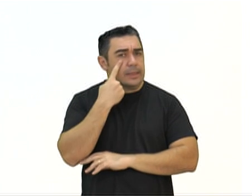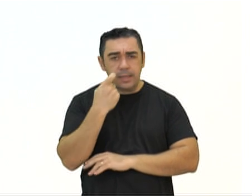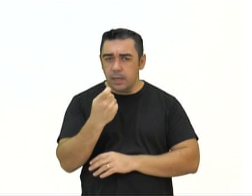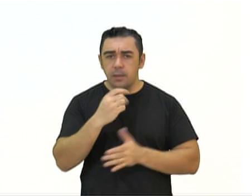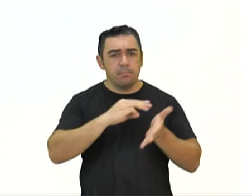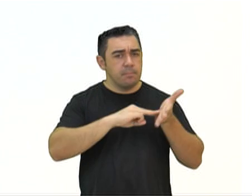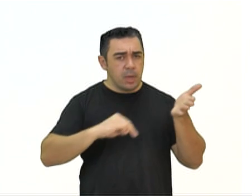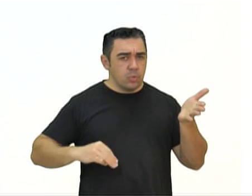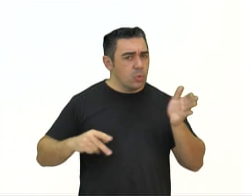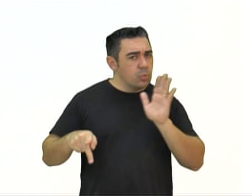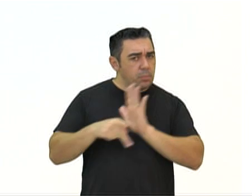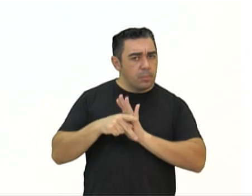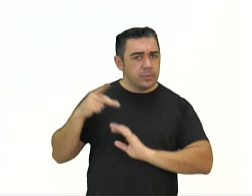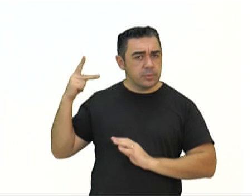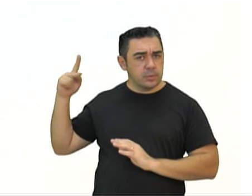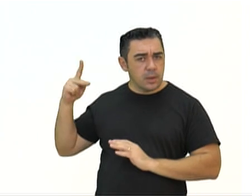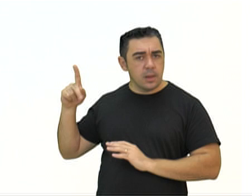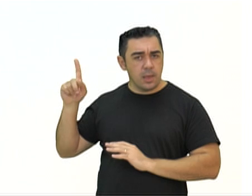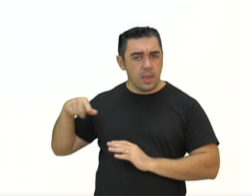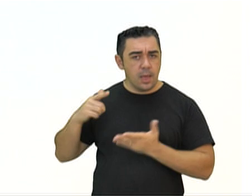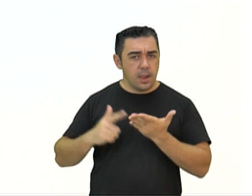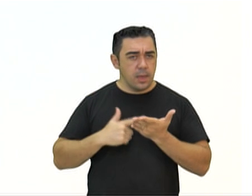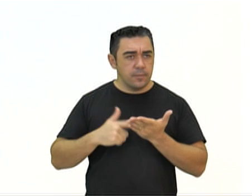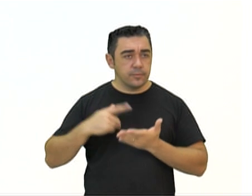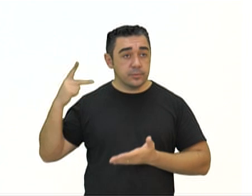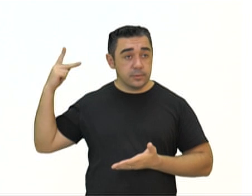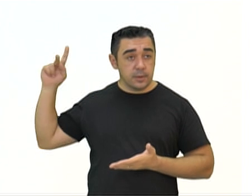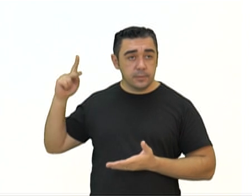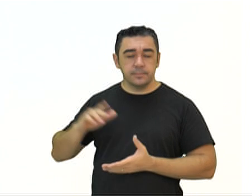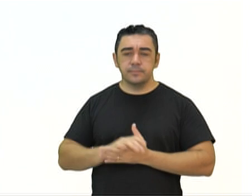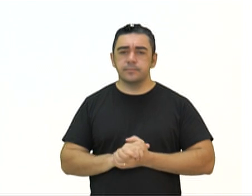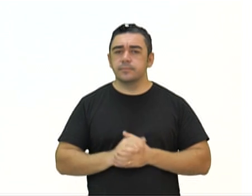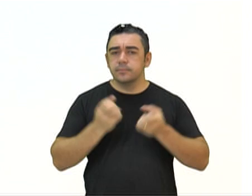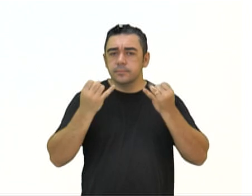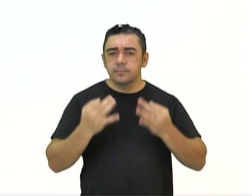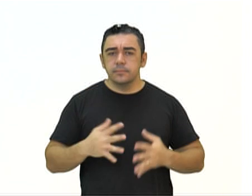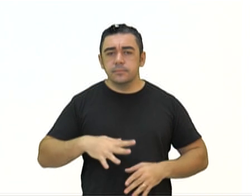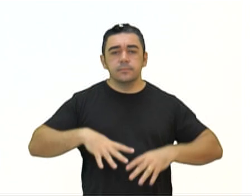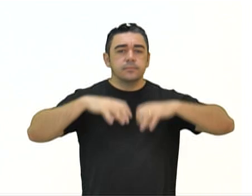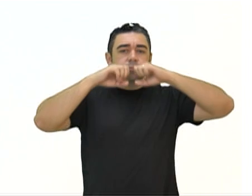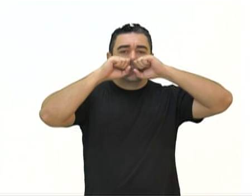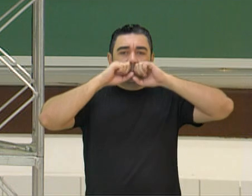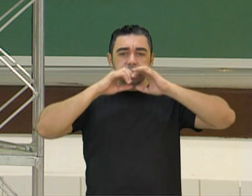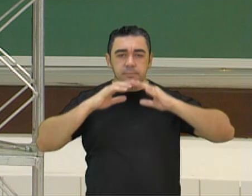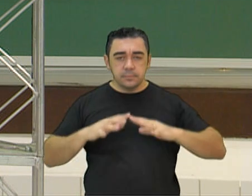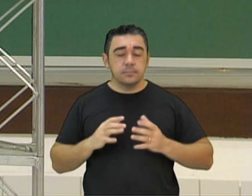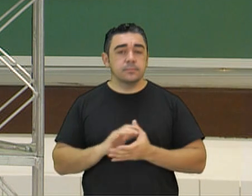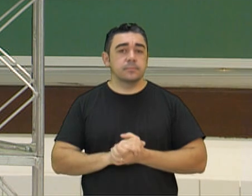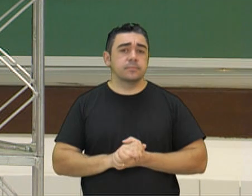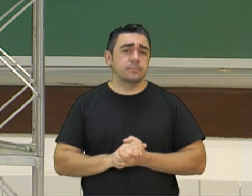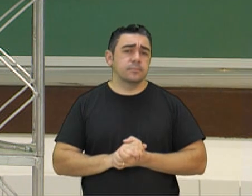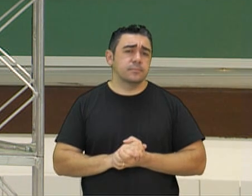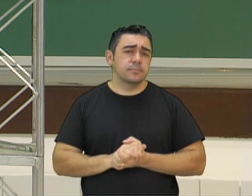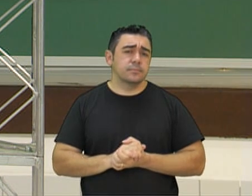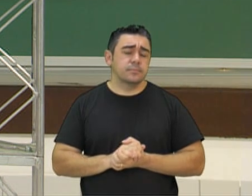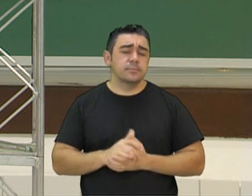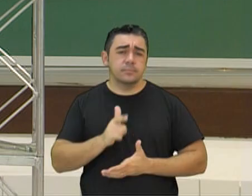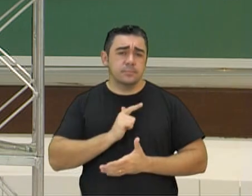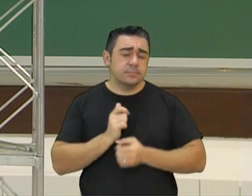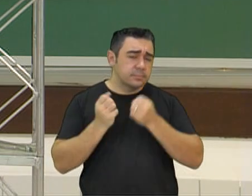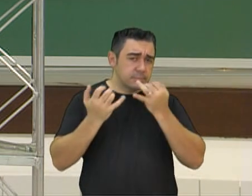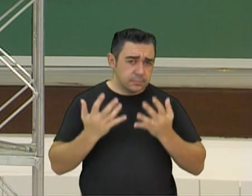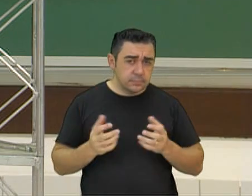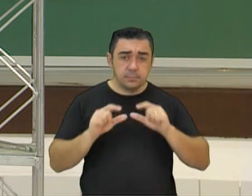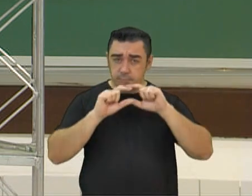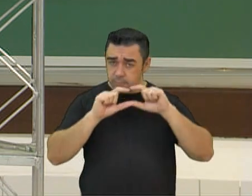dele, tá? Então, é a capa do livro dele. Então, ele fala da respiração. E ele tem uma